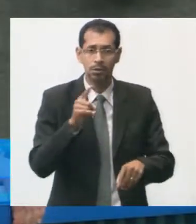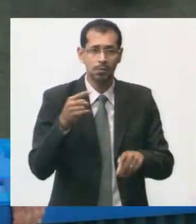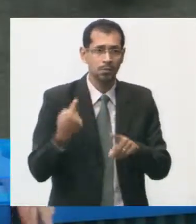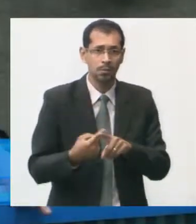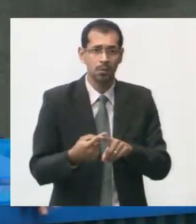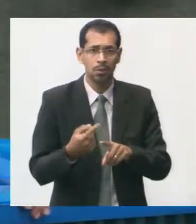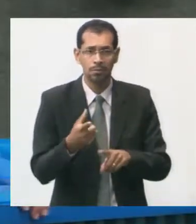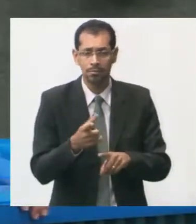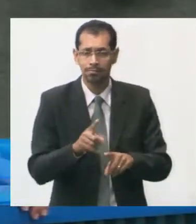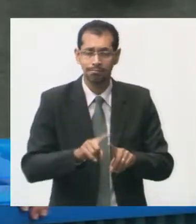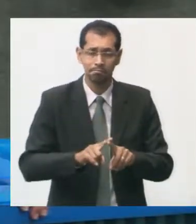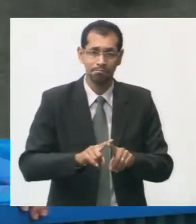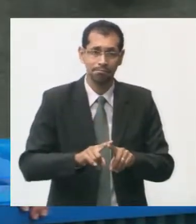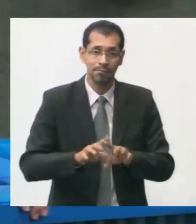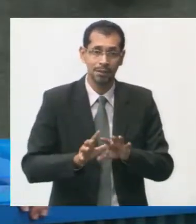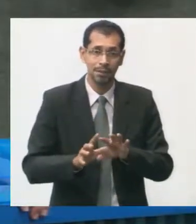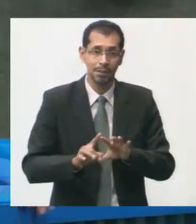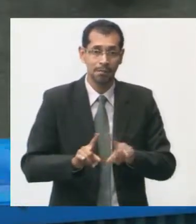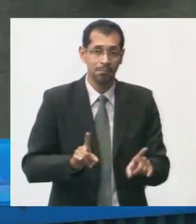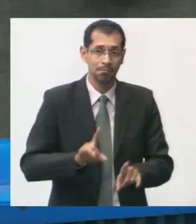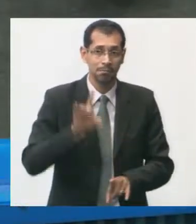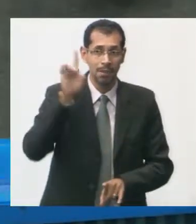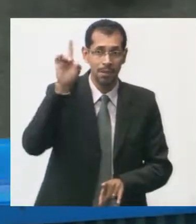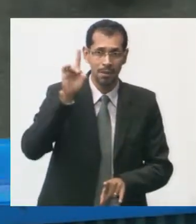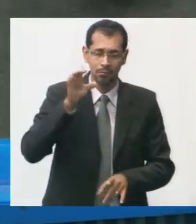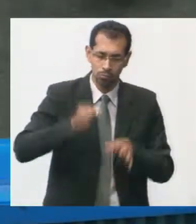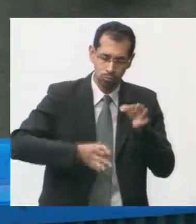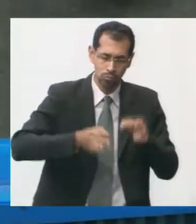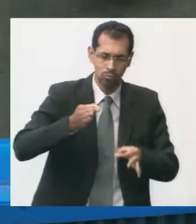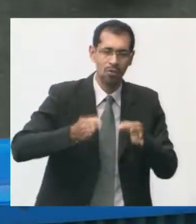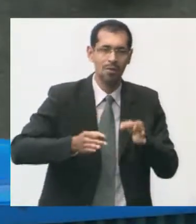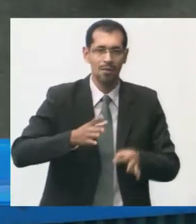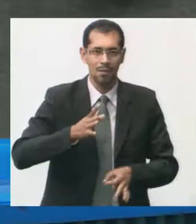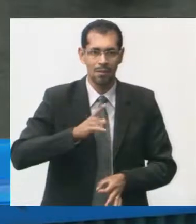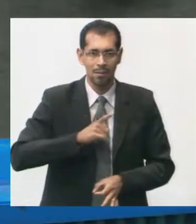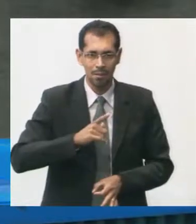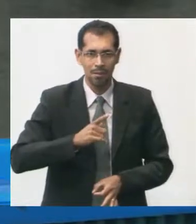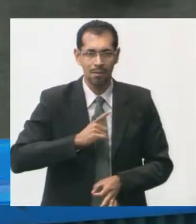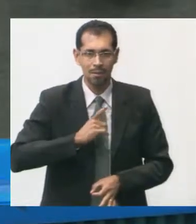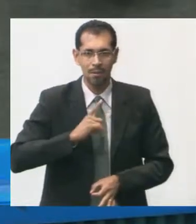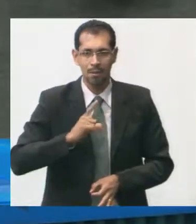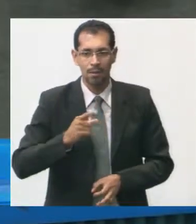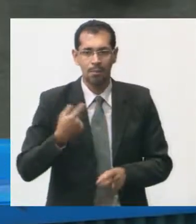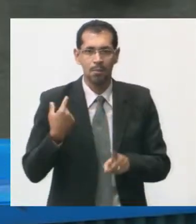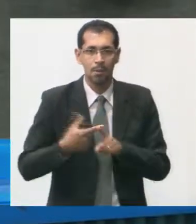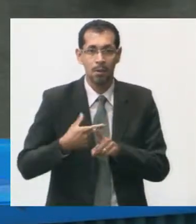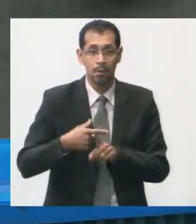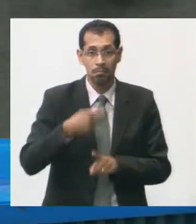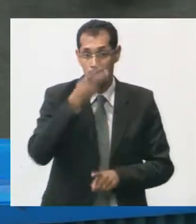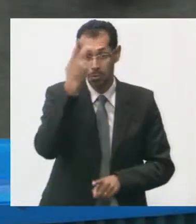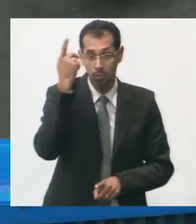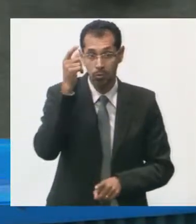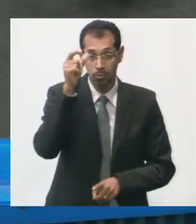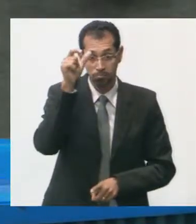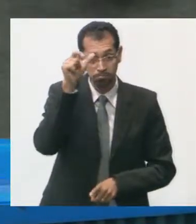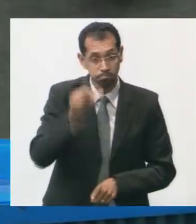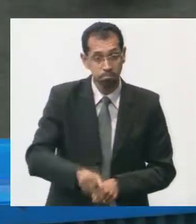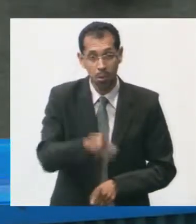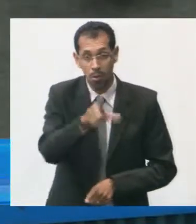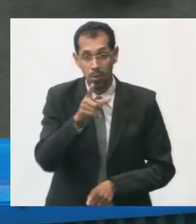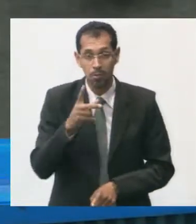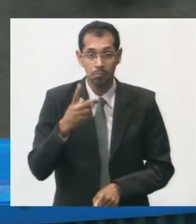Mas Deus é justo. Deus é justo porque quem venceu as eleições, quem